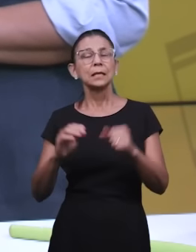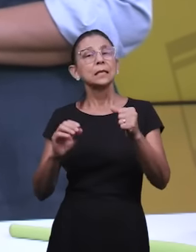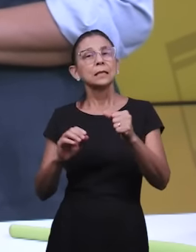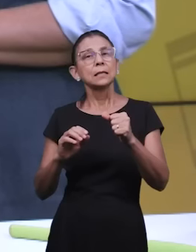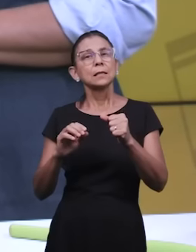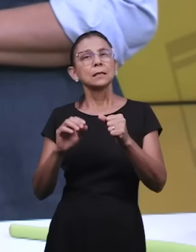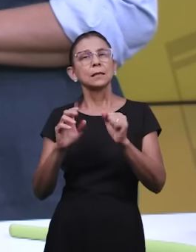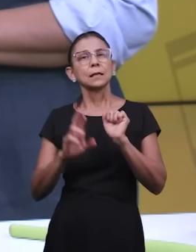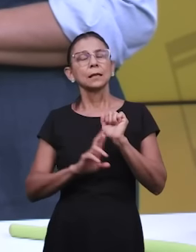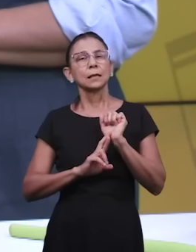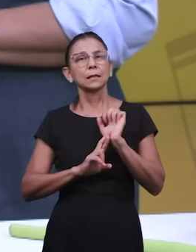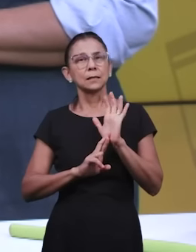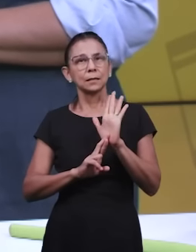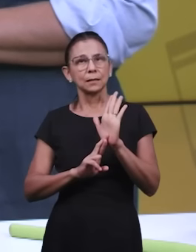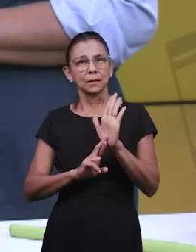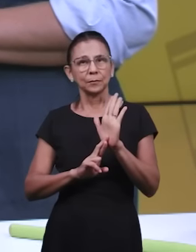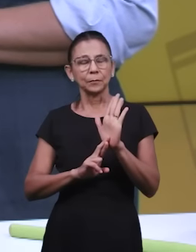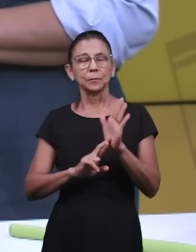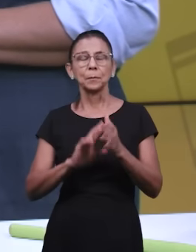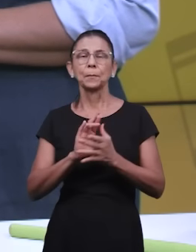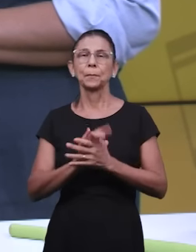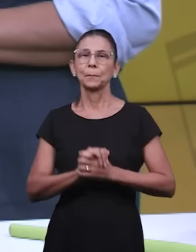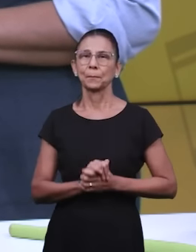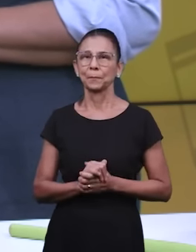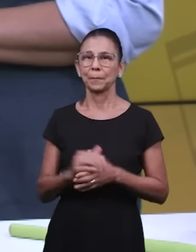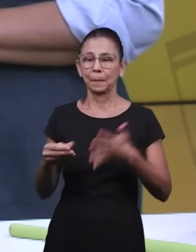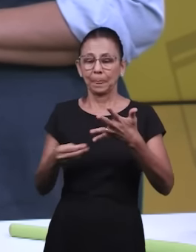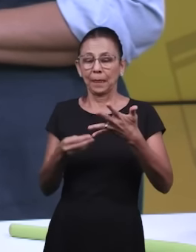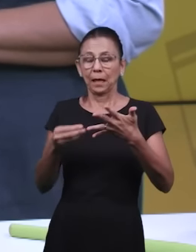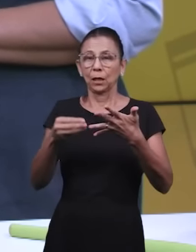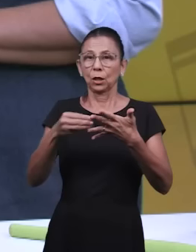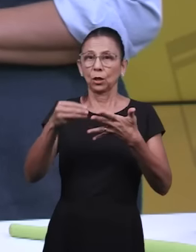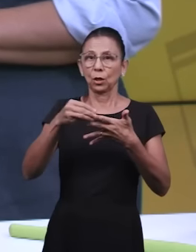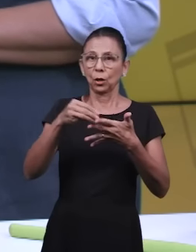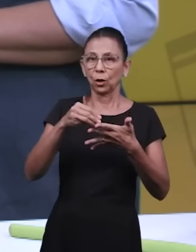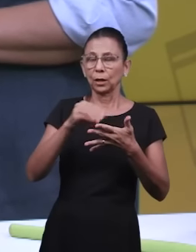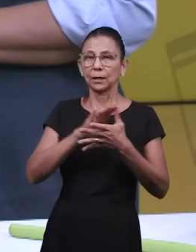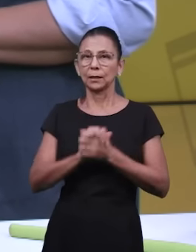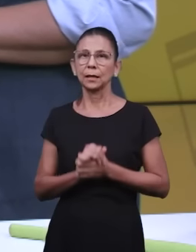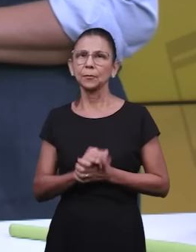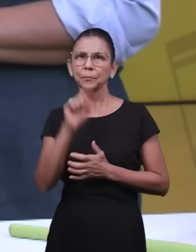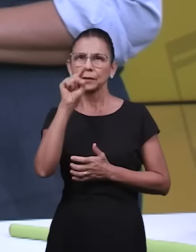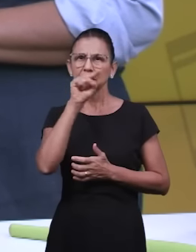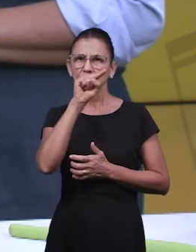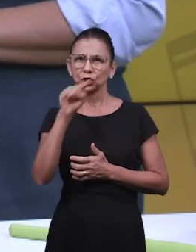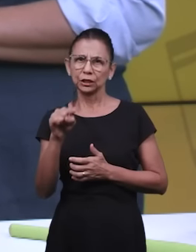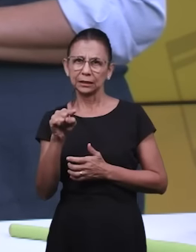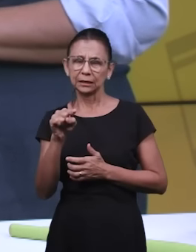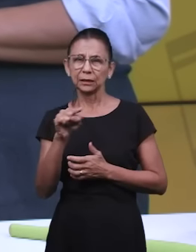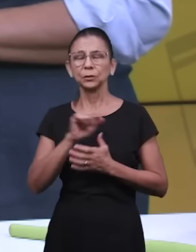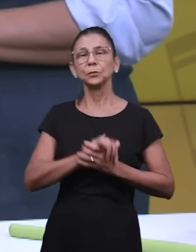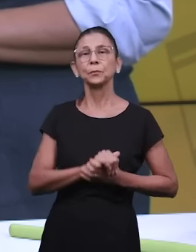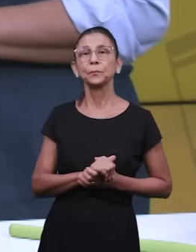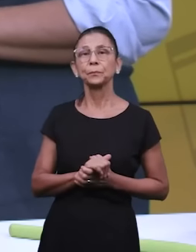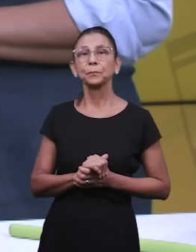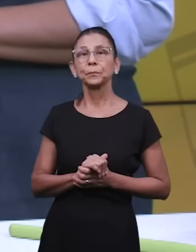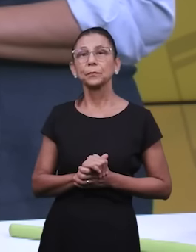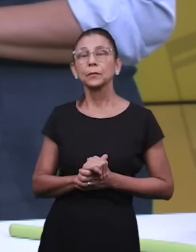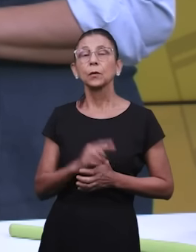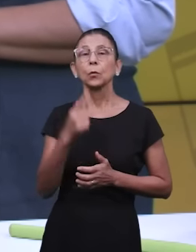A representação da nota na percussão está aqui, um xizinho com a haste e o